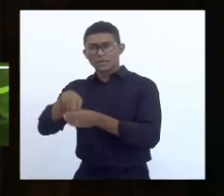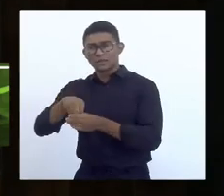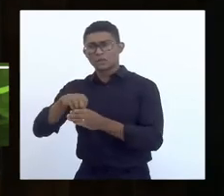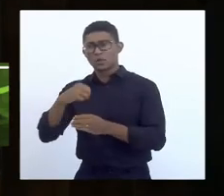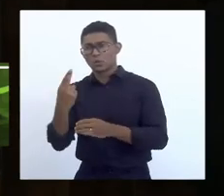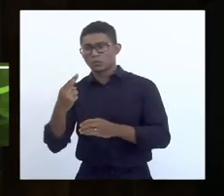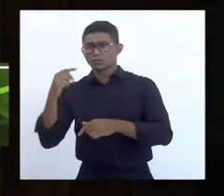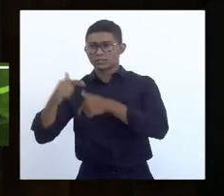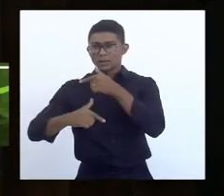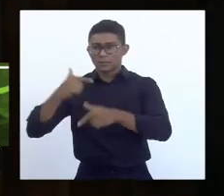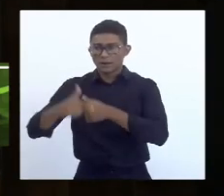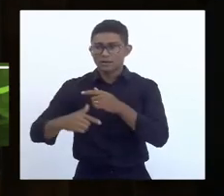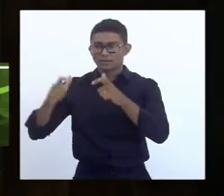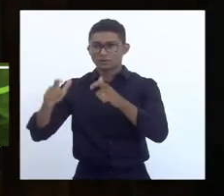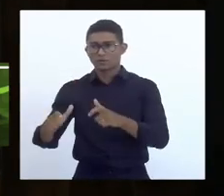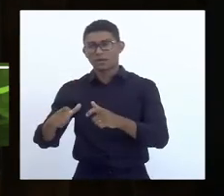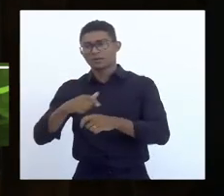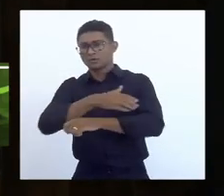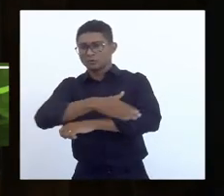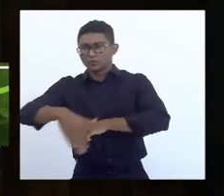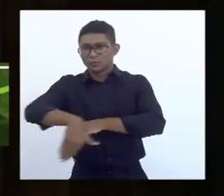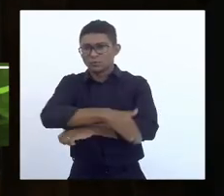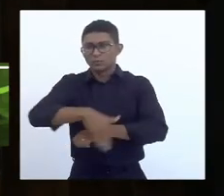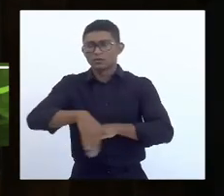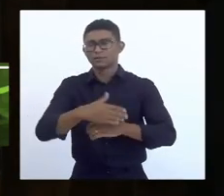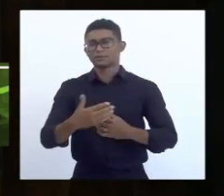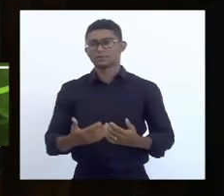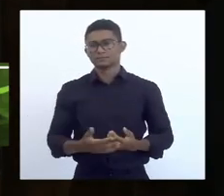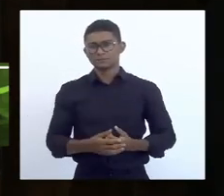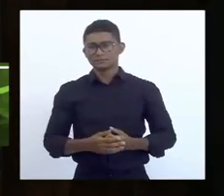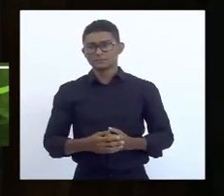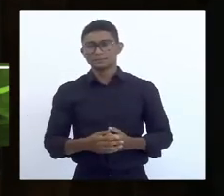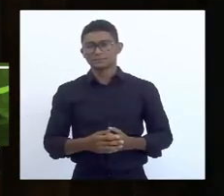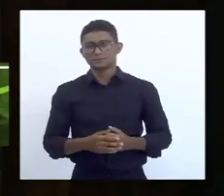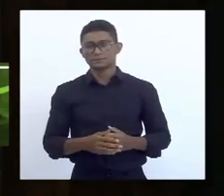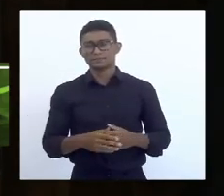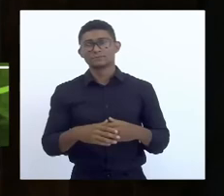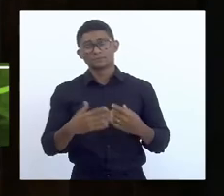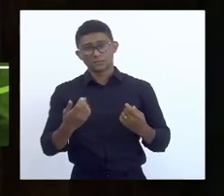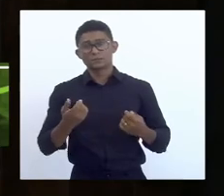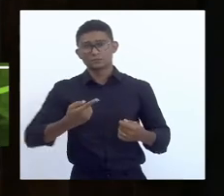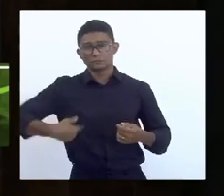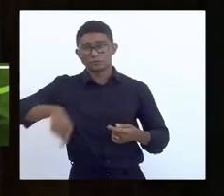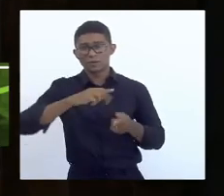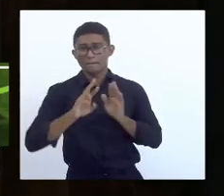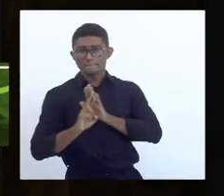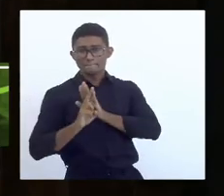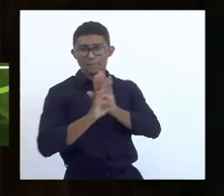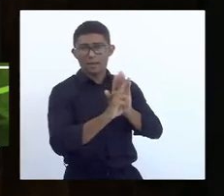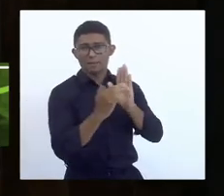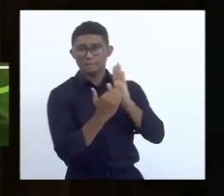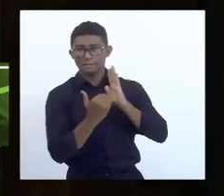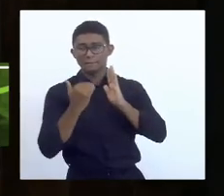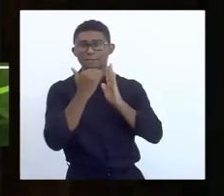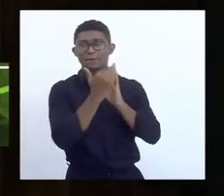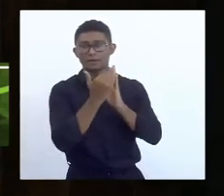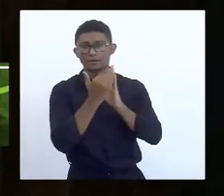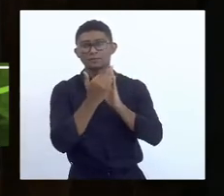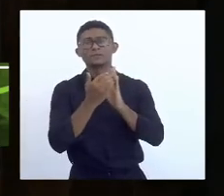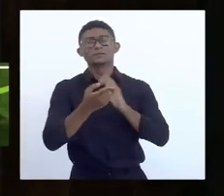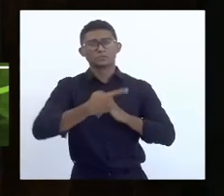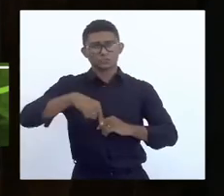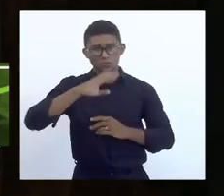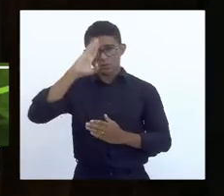trabalho, nas ruas, e com mais representatividade, acreditamos que